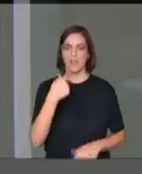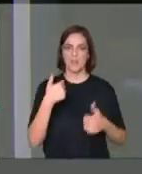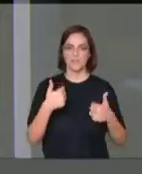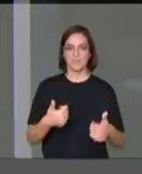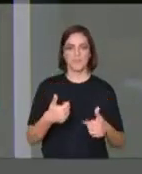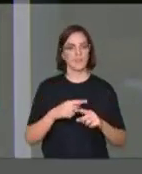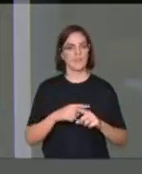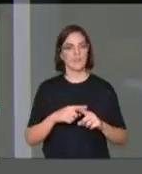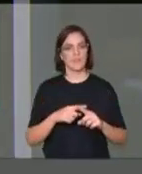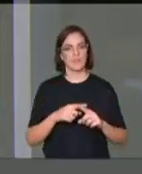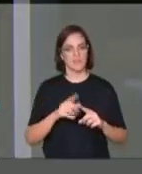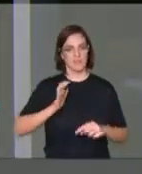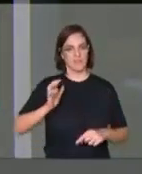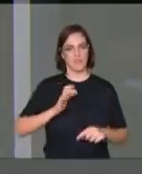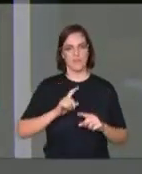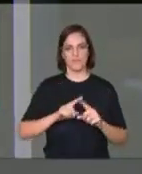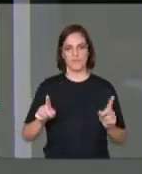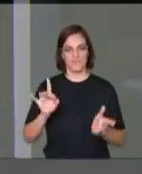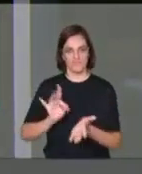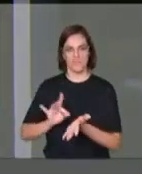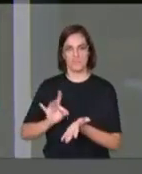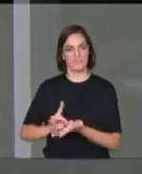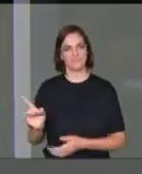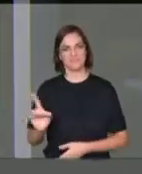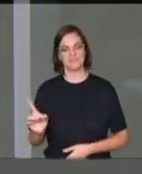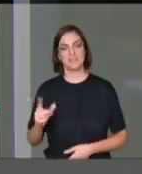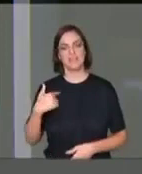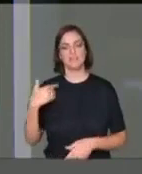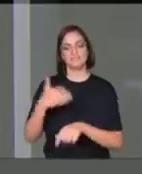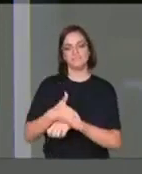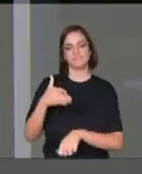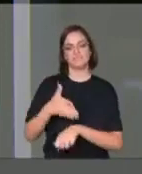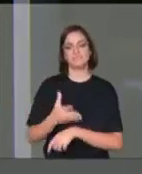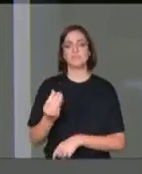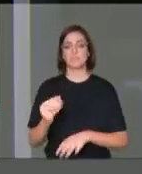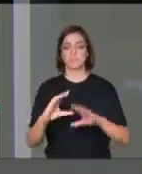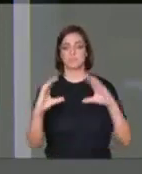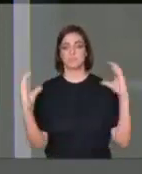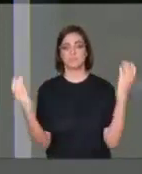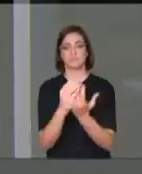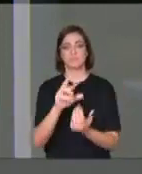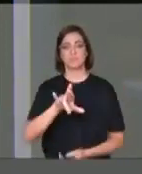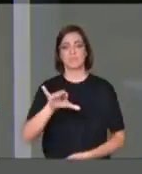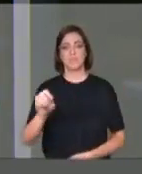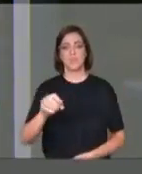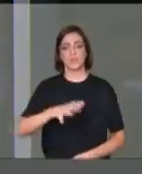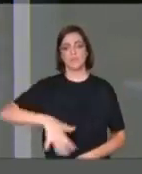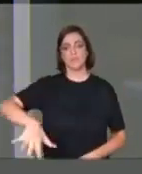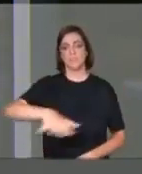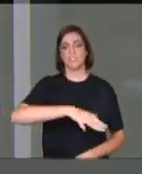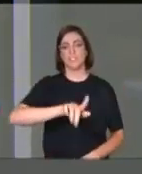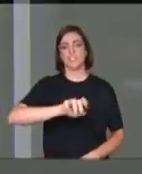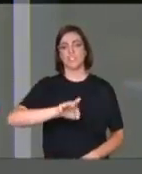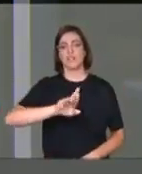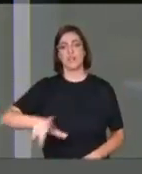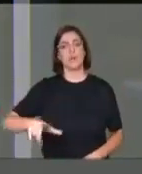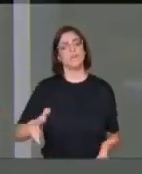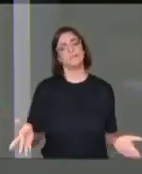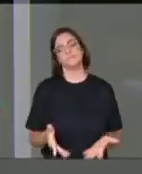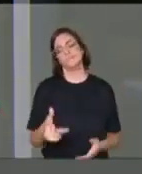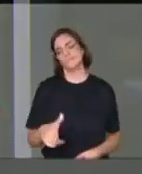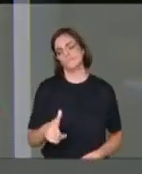Laranjeiras, o Cosme Velho, mas nasci na periferia e frequentei muito o Maracanã, indo para geral do Maracanã, que lamentavelmente não existe